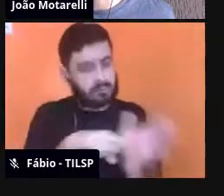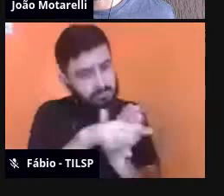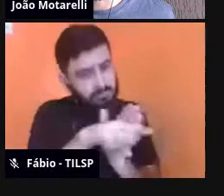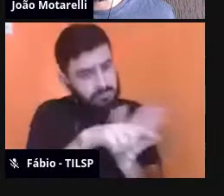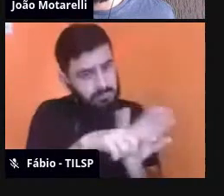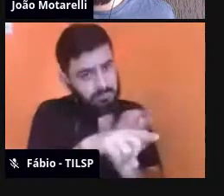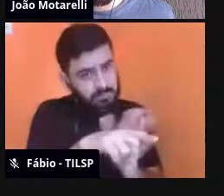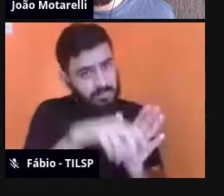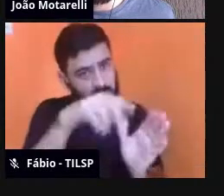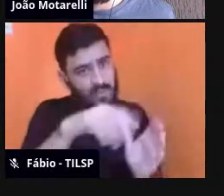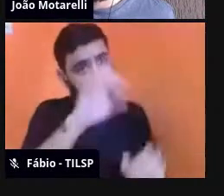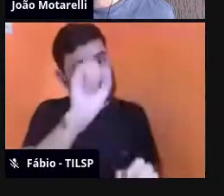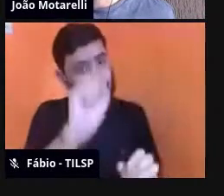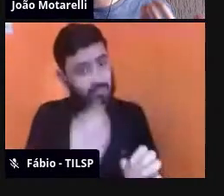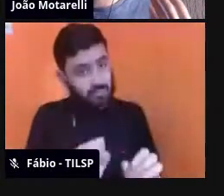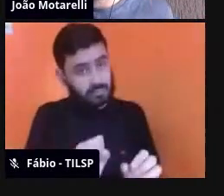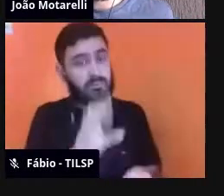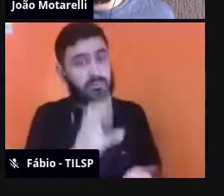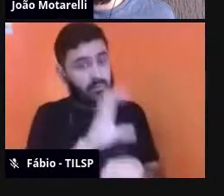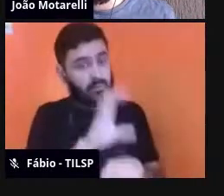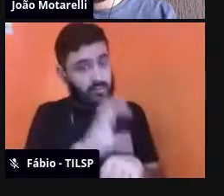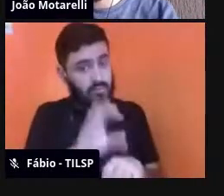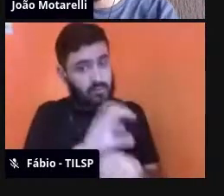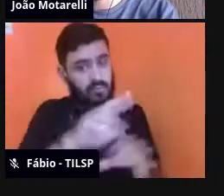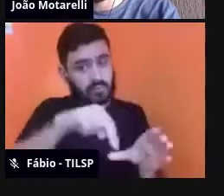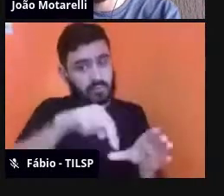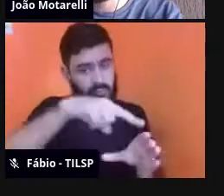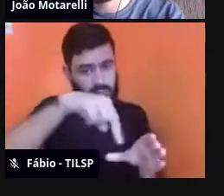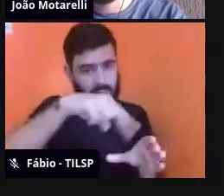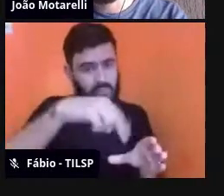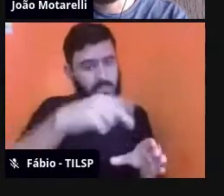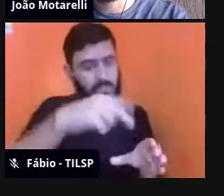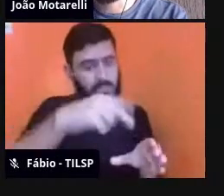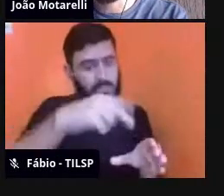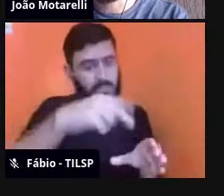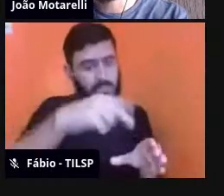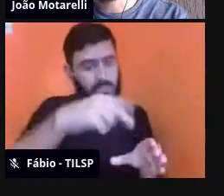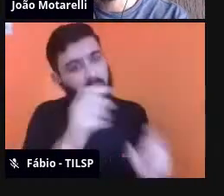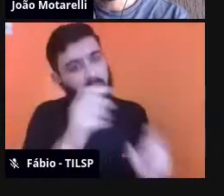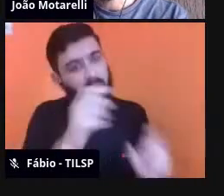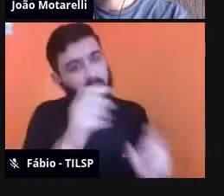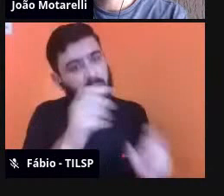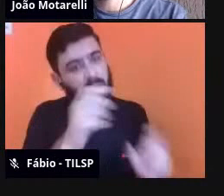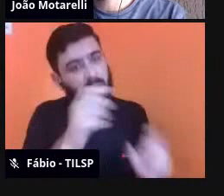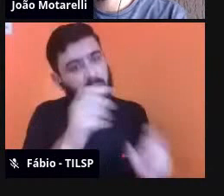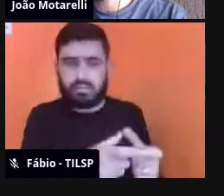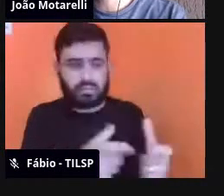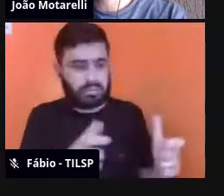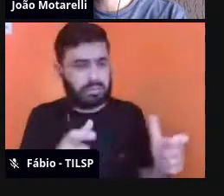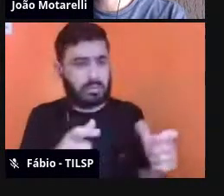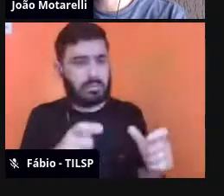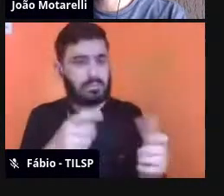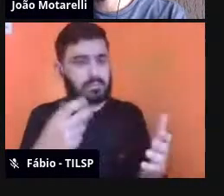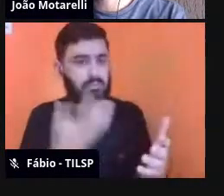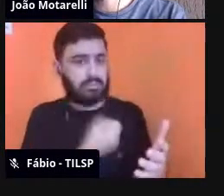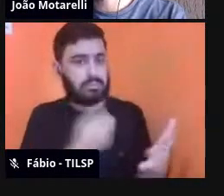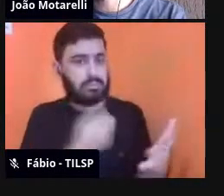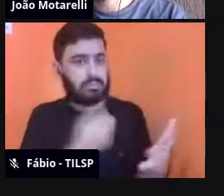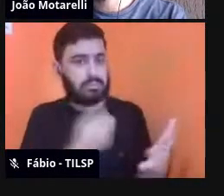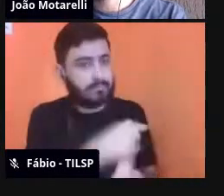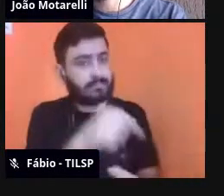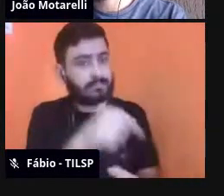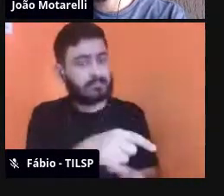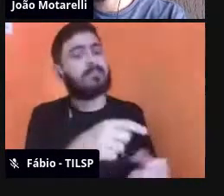estudantes do curso de nutrição, que demonstrou uma grande prevalência de ortorexia nervosa. A gente tem aqui um outro estudo falando